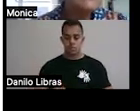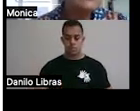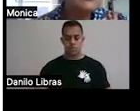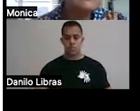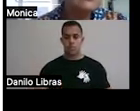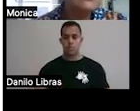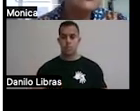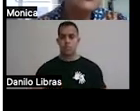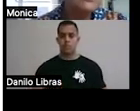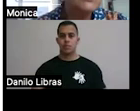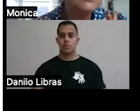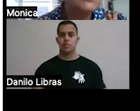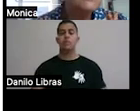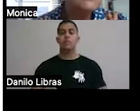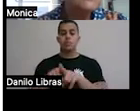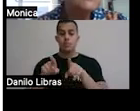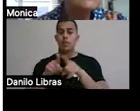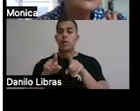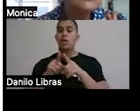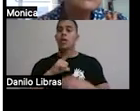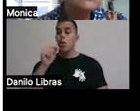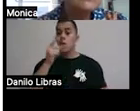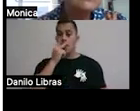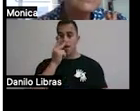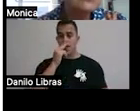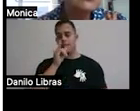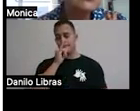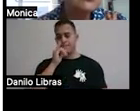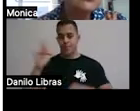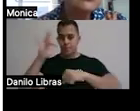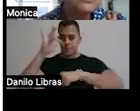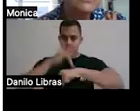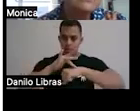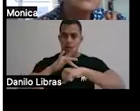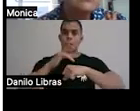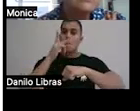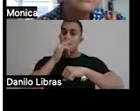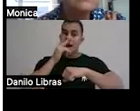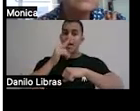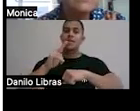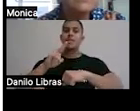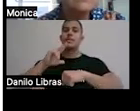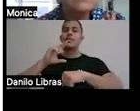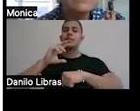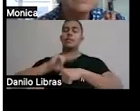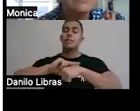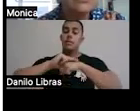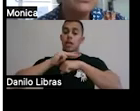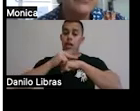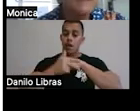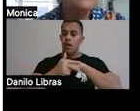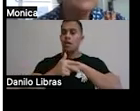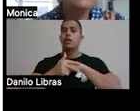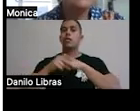dengue é muito parecido com Zika, e todos esses testes diagnósticos não conseguem distinguir entre dengue e Zika.